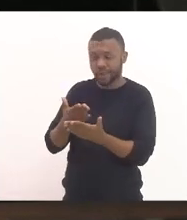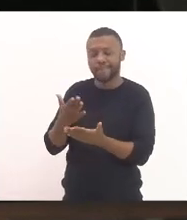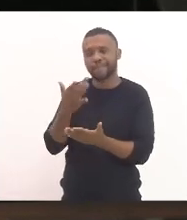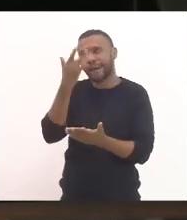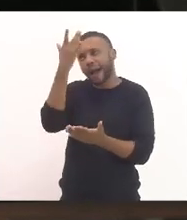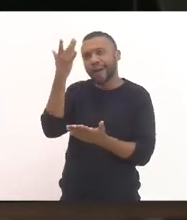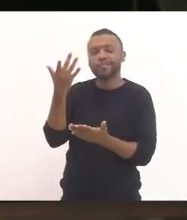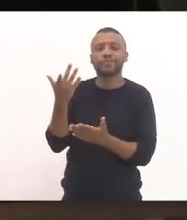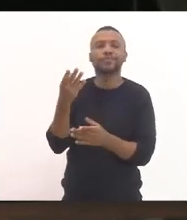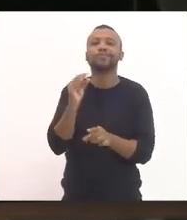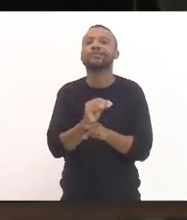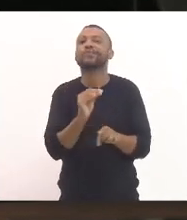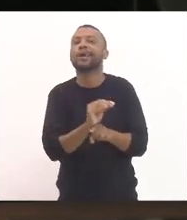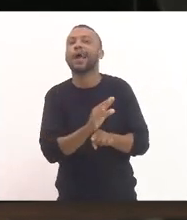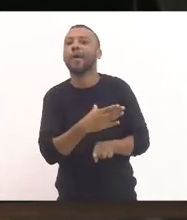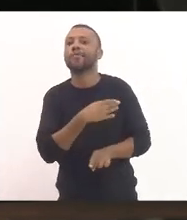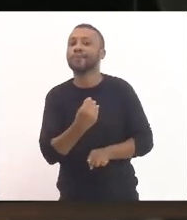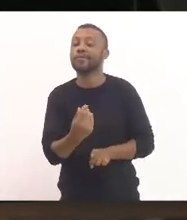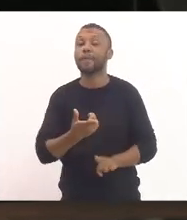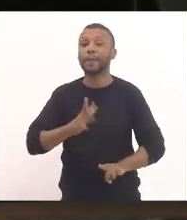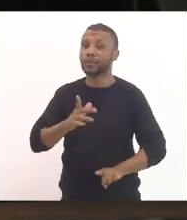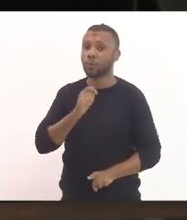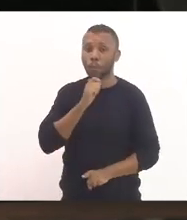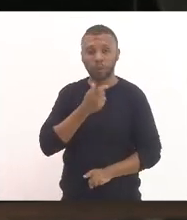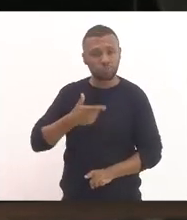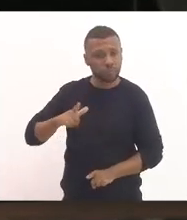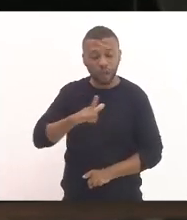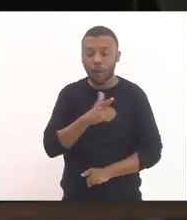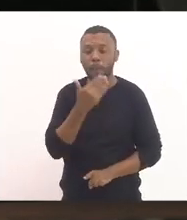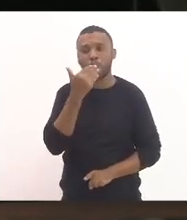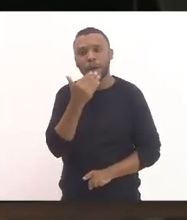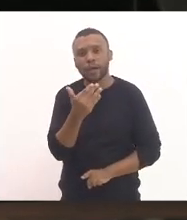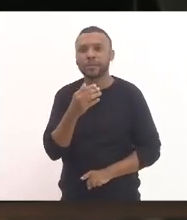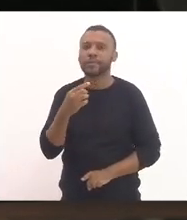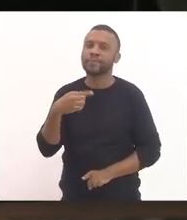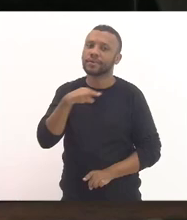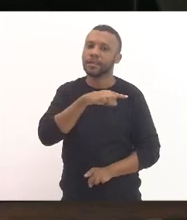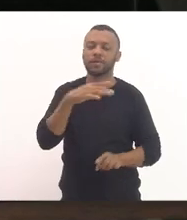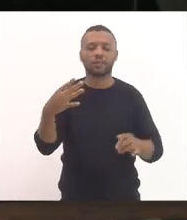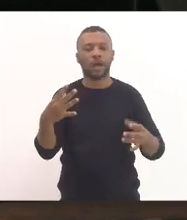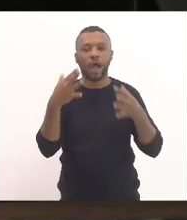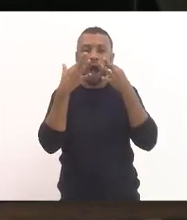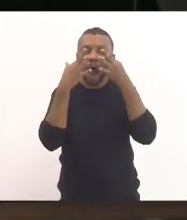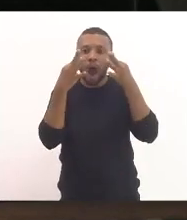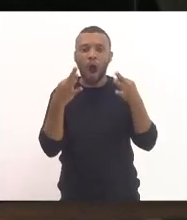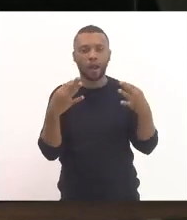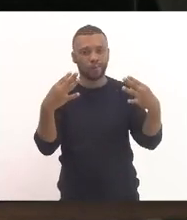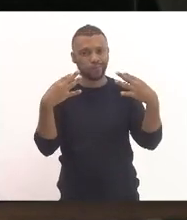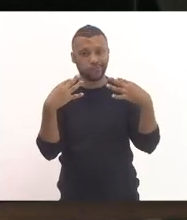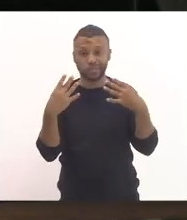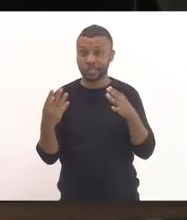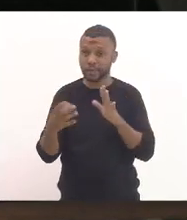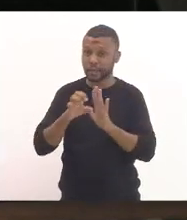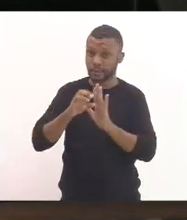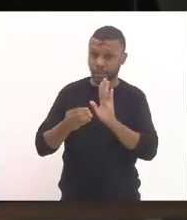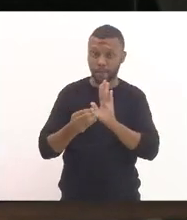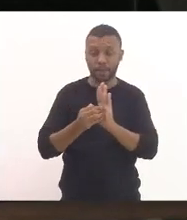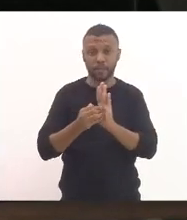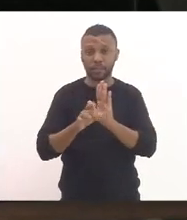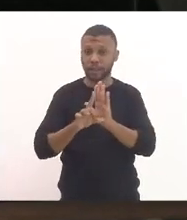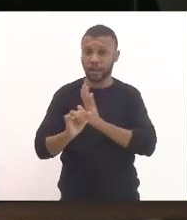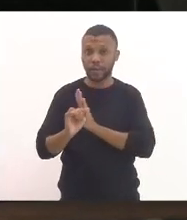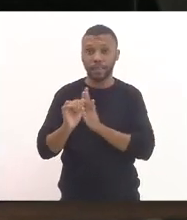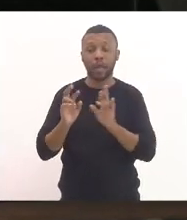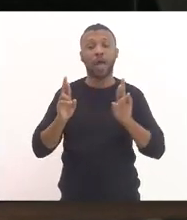tenho bom então eu penso aqui que vocês olhem por nós tá aqui na emenda à lei orgânica é a minha única